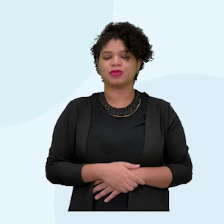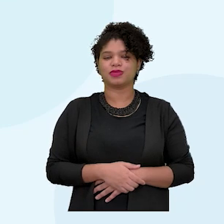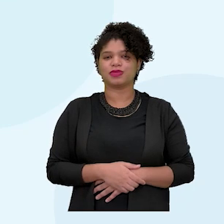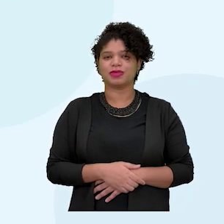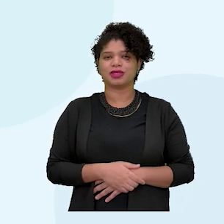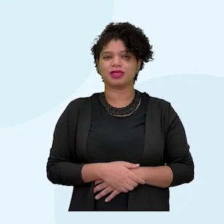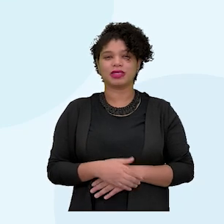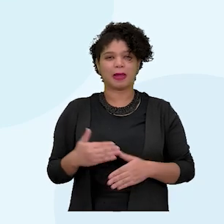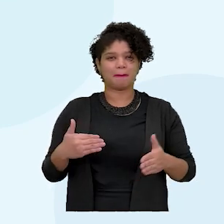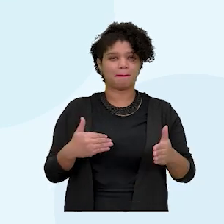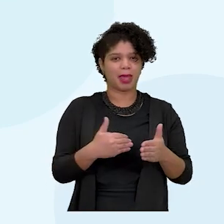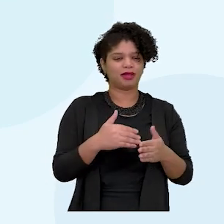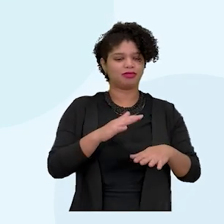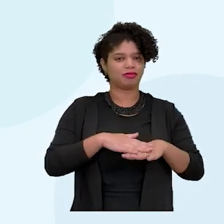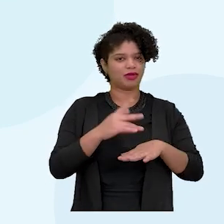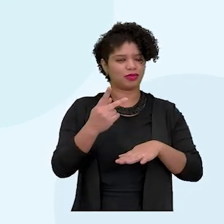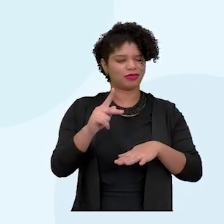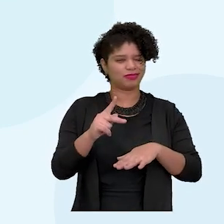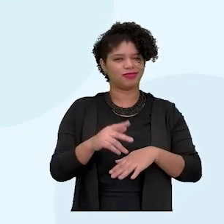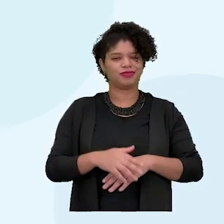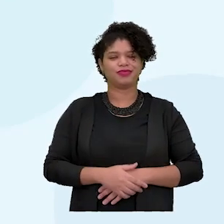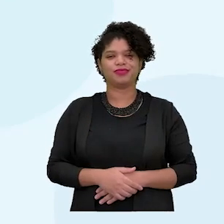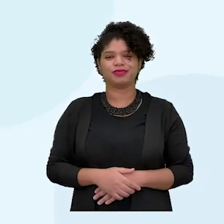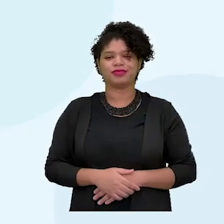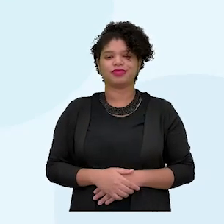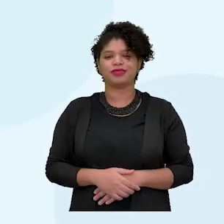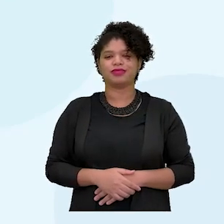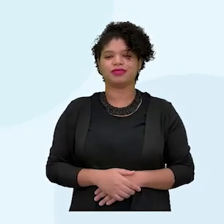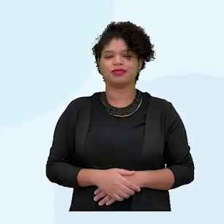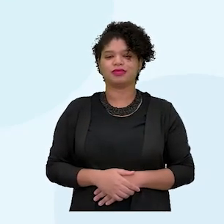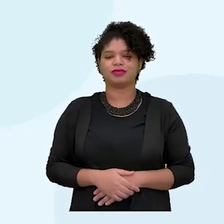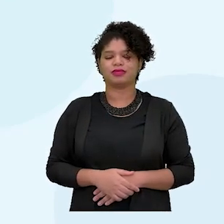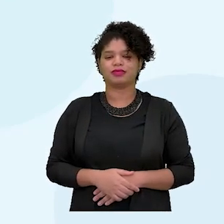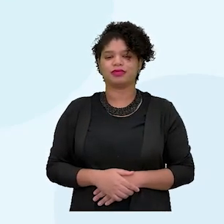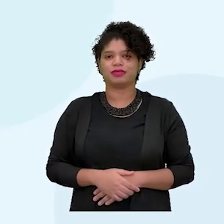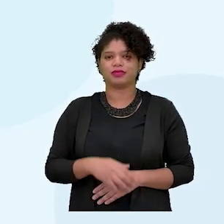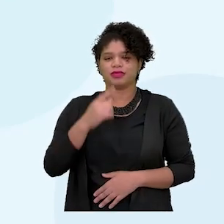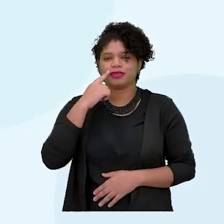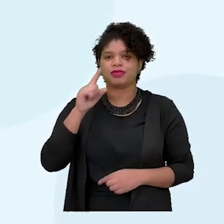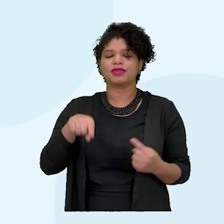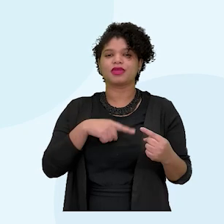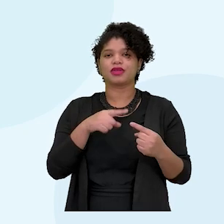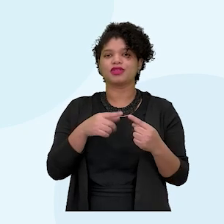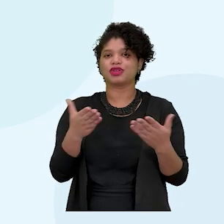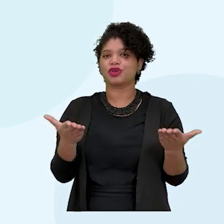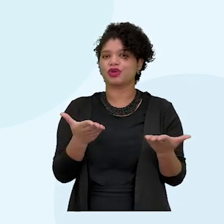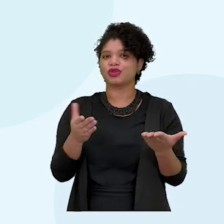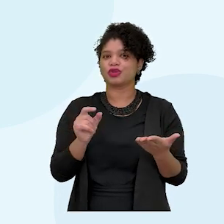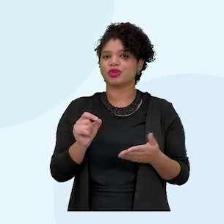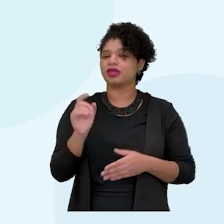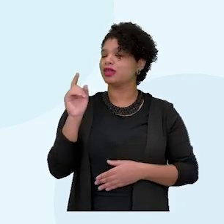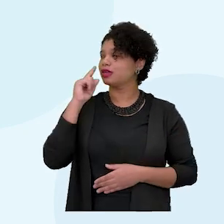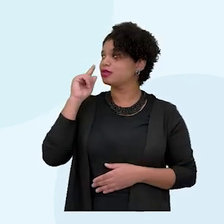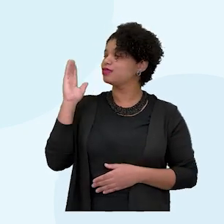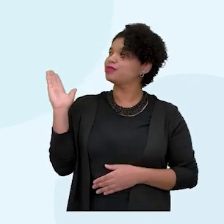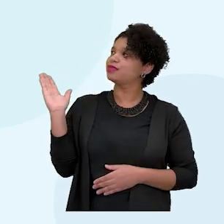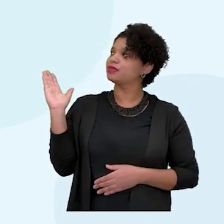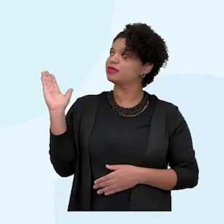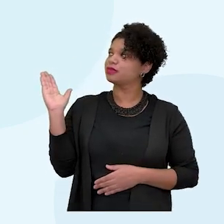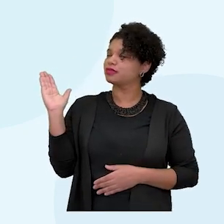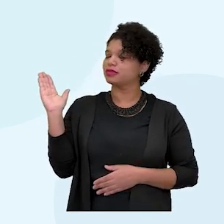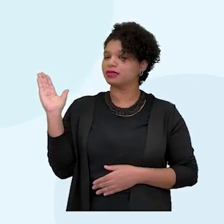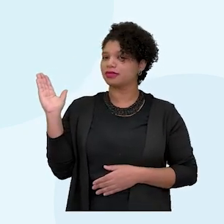suas mãos. Uhum. E aí, objetivo de hoje. Promover o exercício